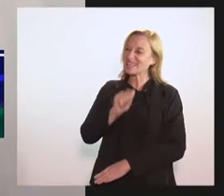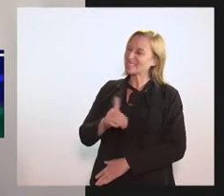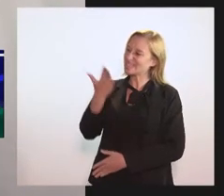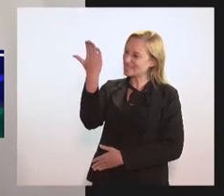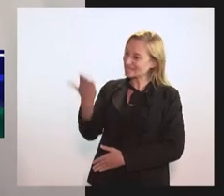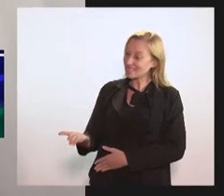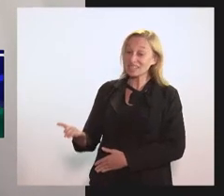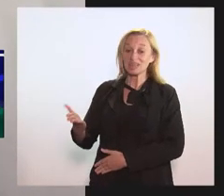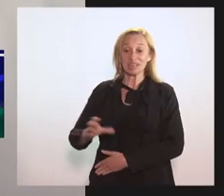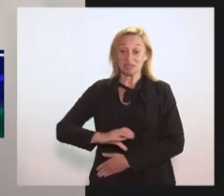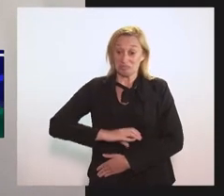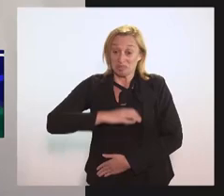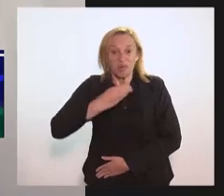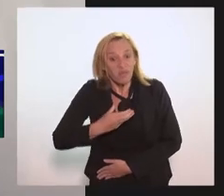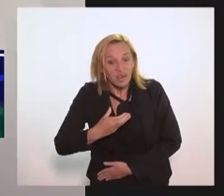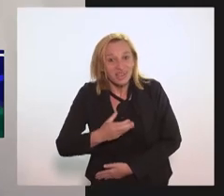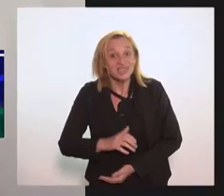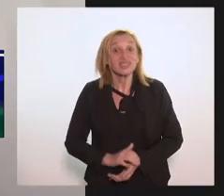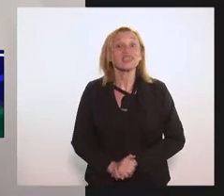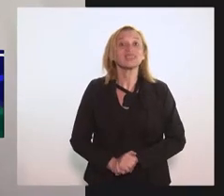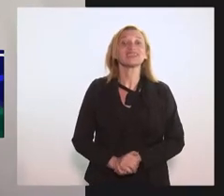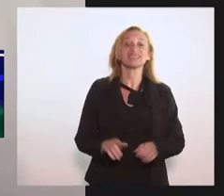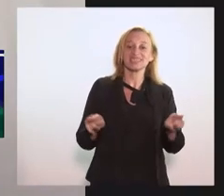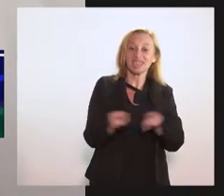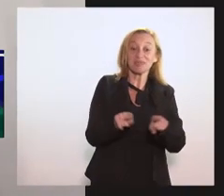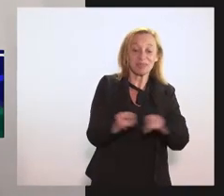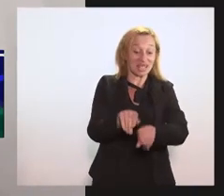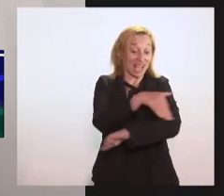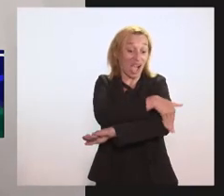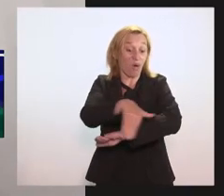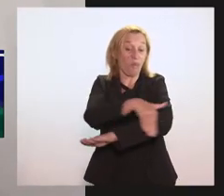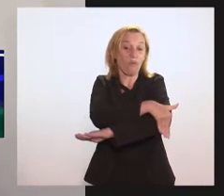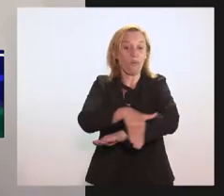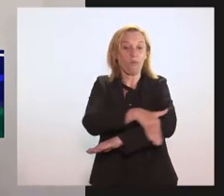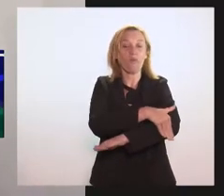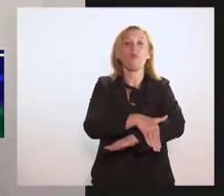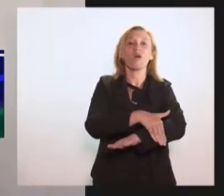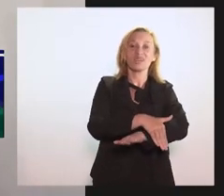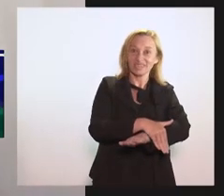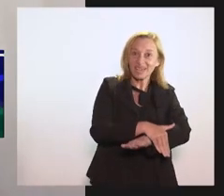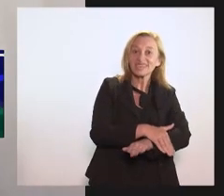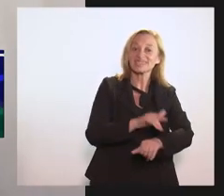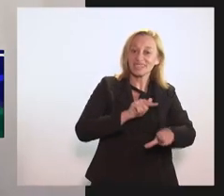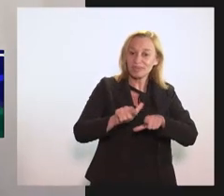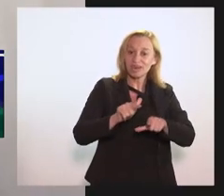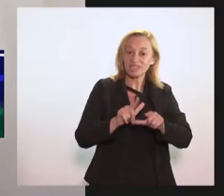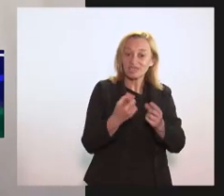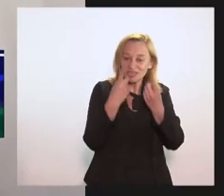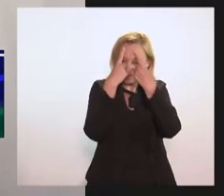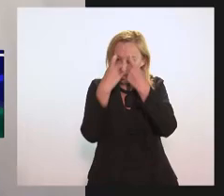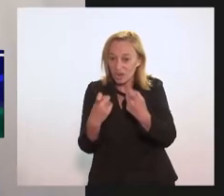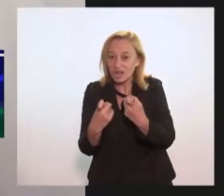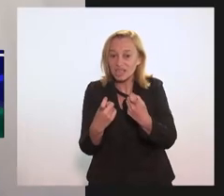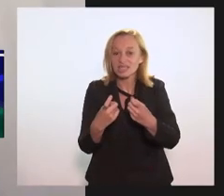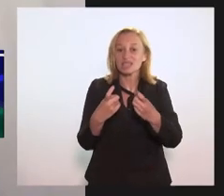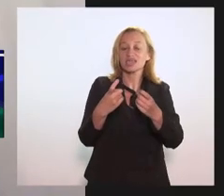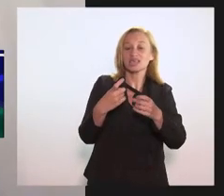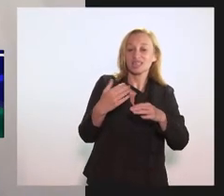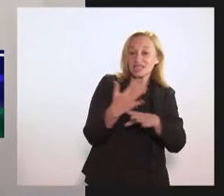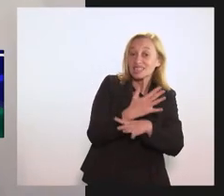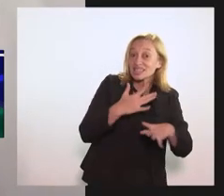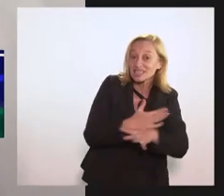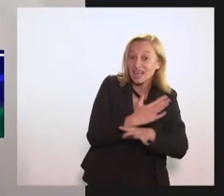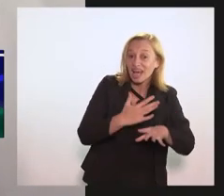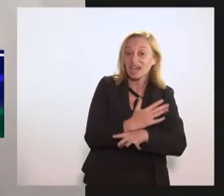mulheres corajosas que estão também nas ruas, né, enfrentando a violência urbana,